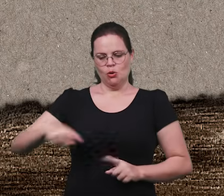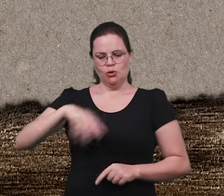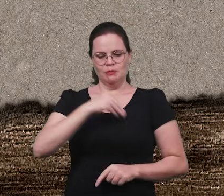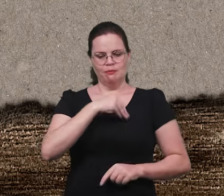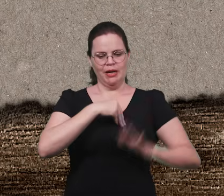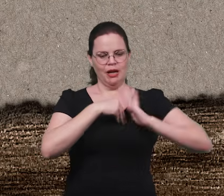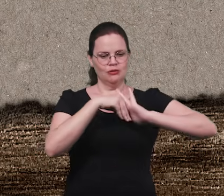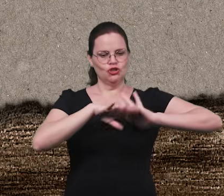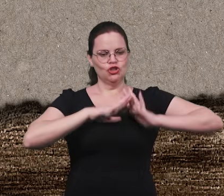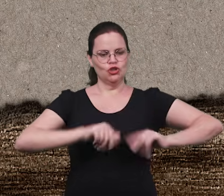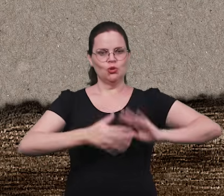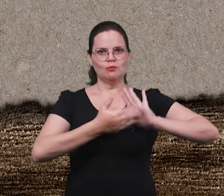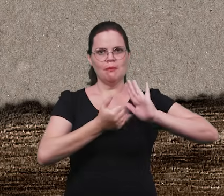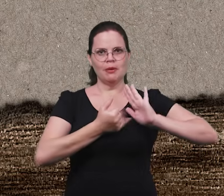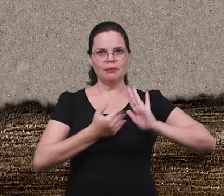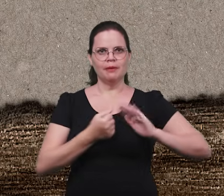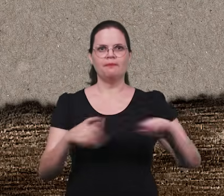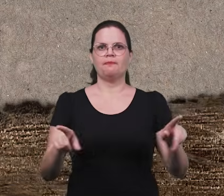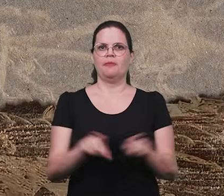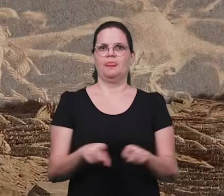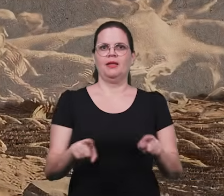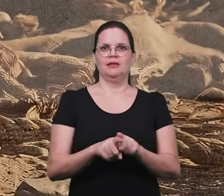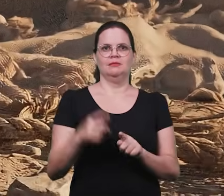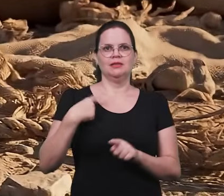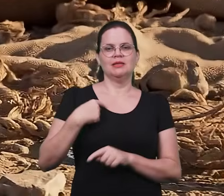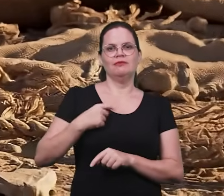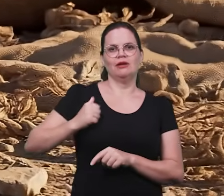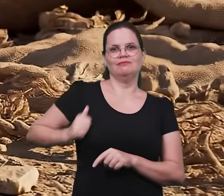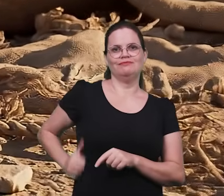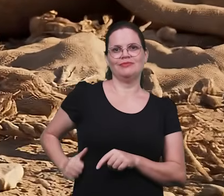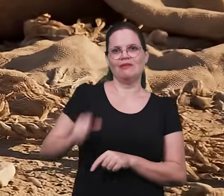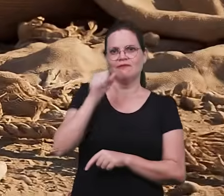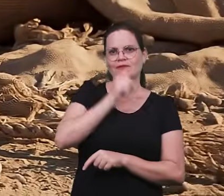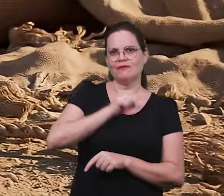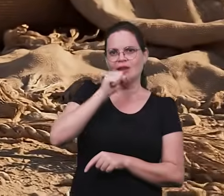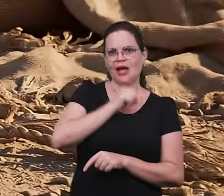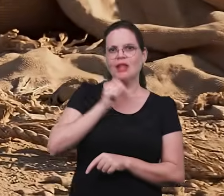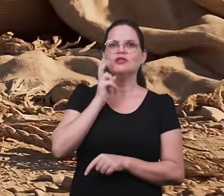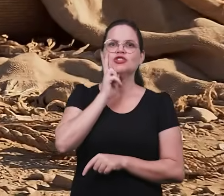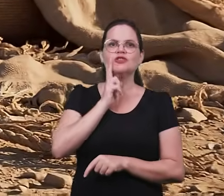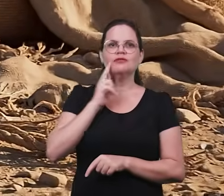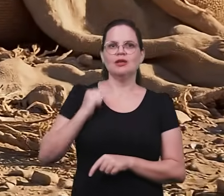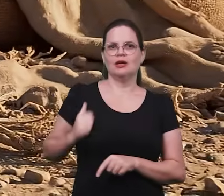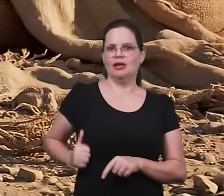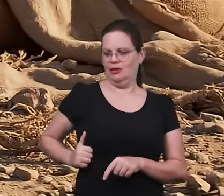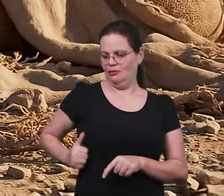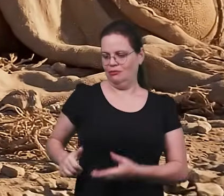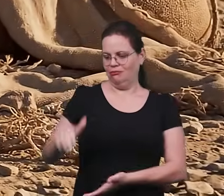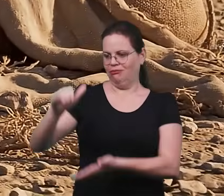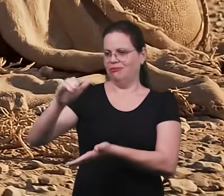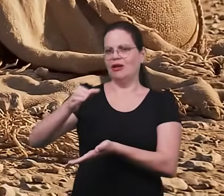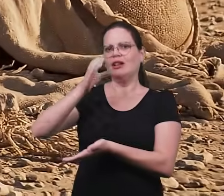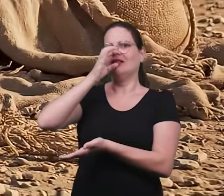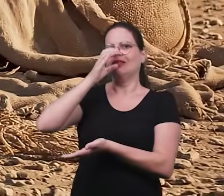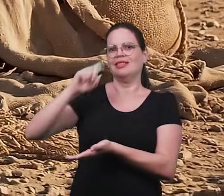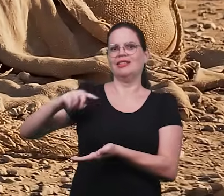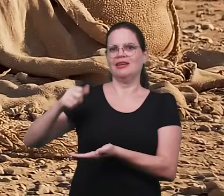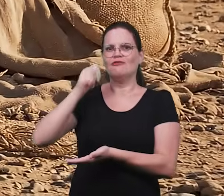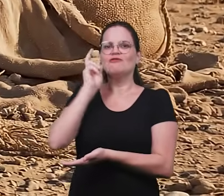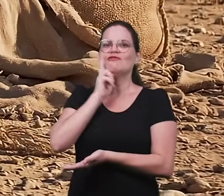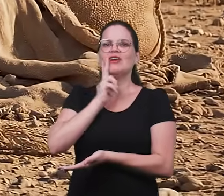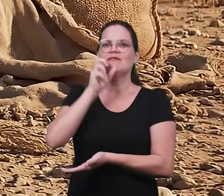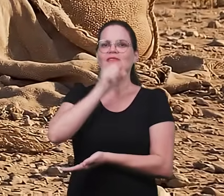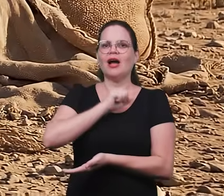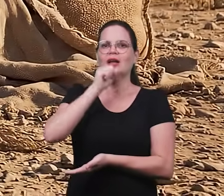os odres de vinho rotos e também envelhecidos revelavam a situação de amargura